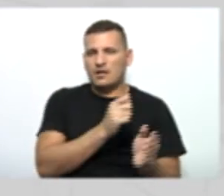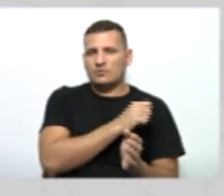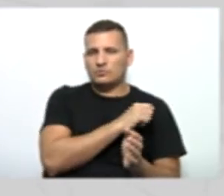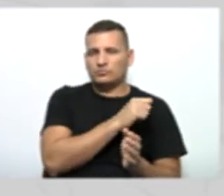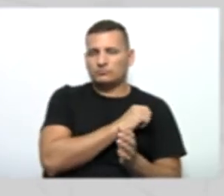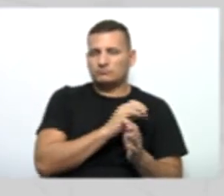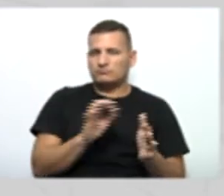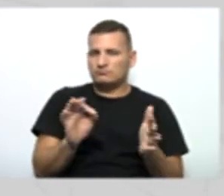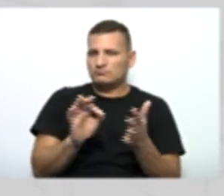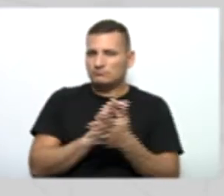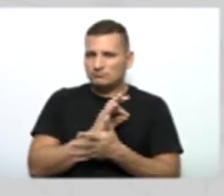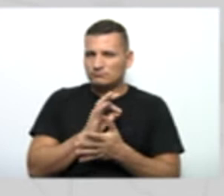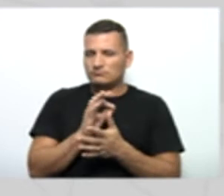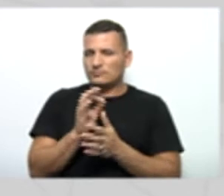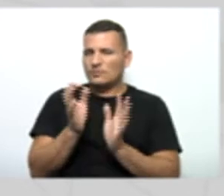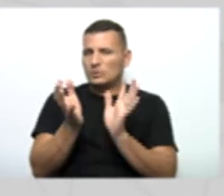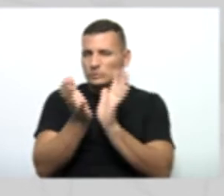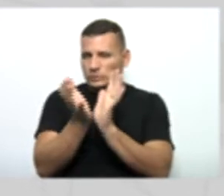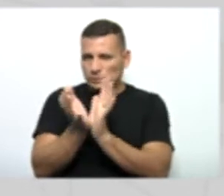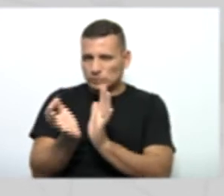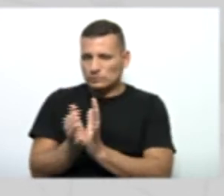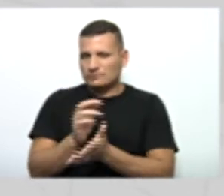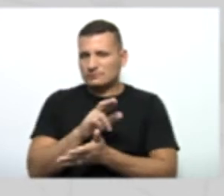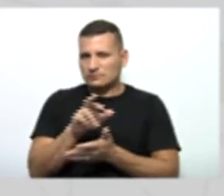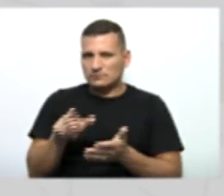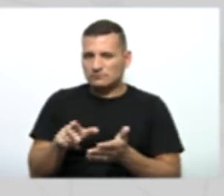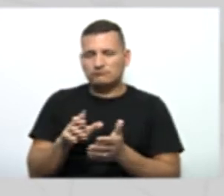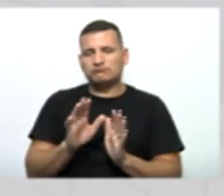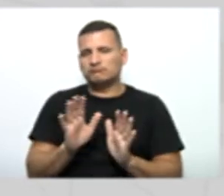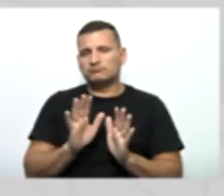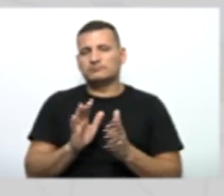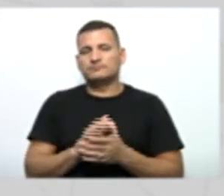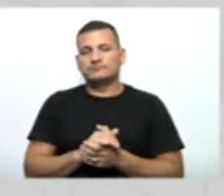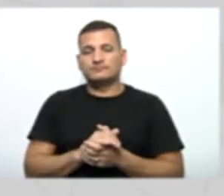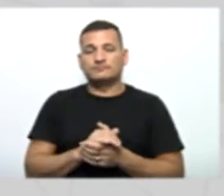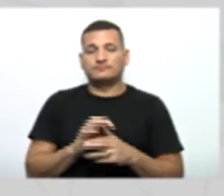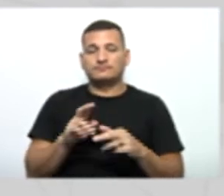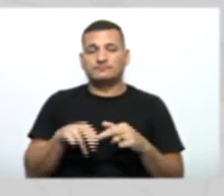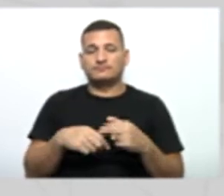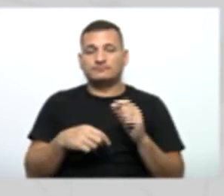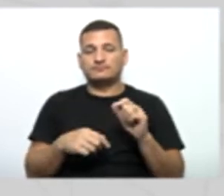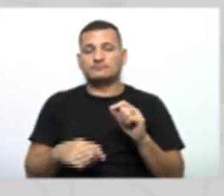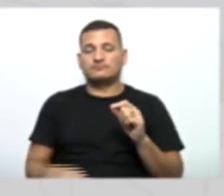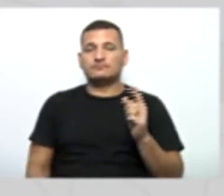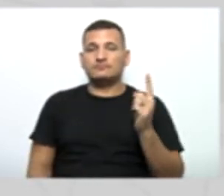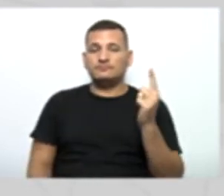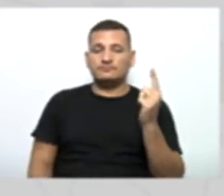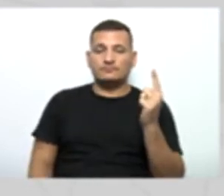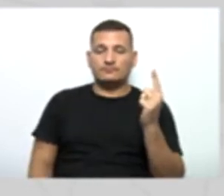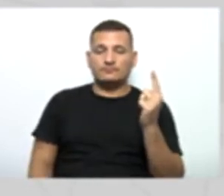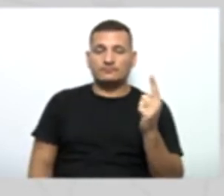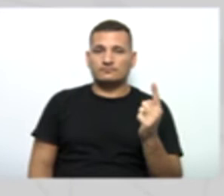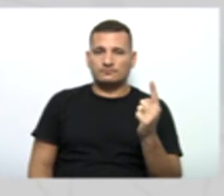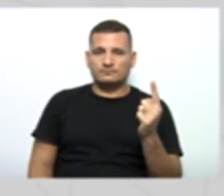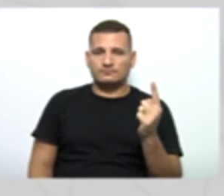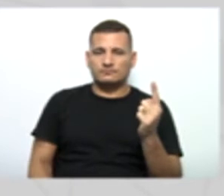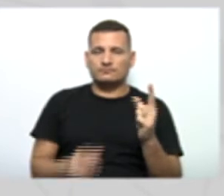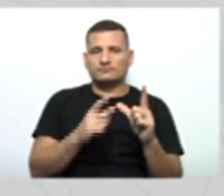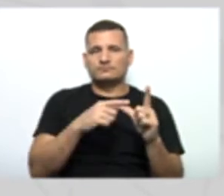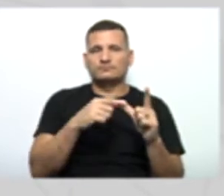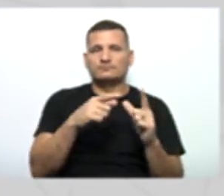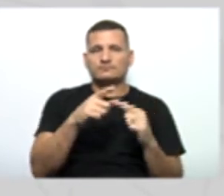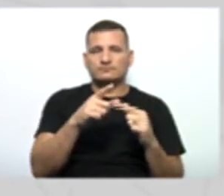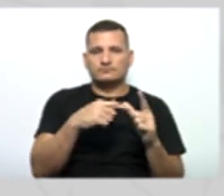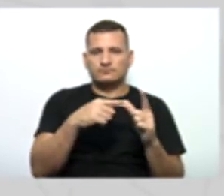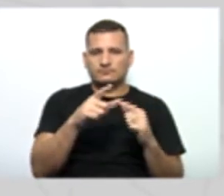né, galera? Então, assim, ó, por isso que é colocado aqui o 1 e o asterístico, ó. Que, ó, um